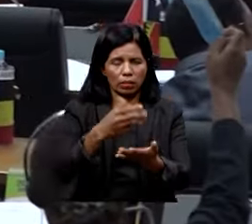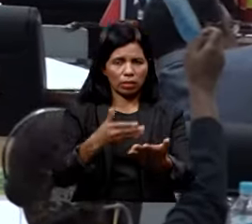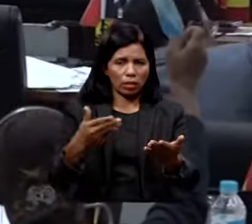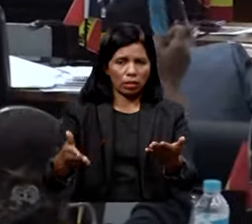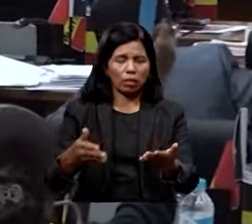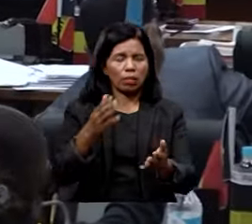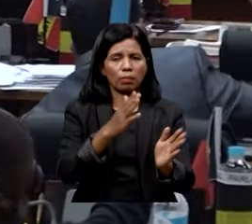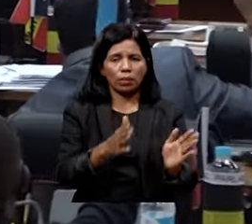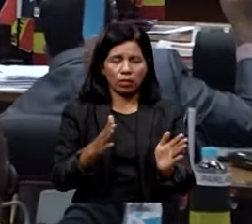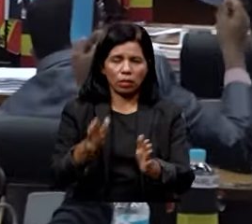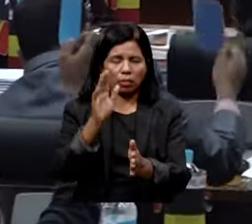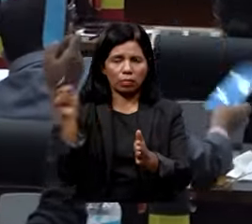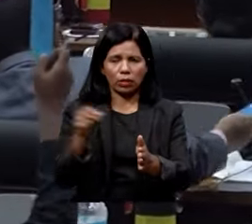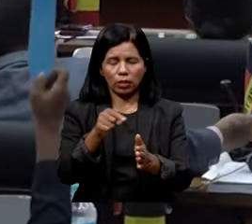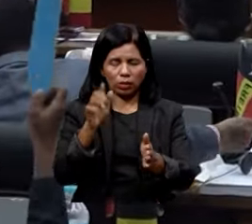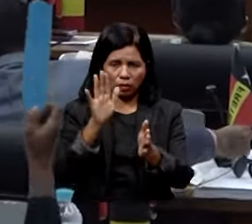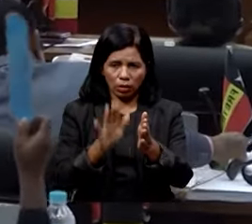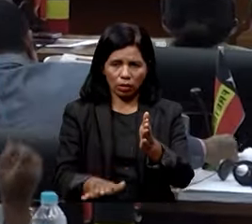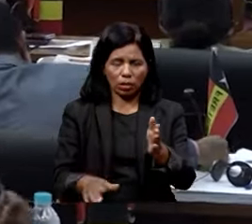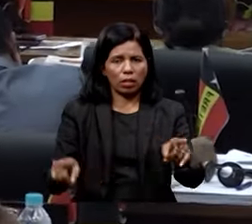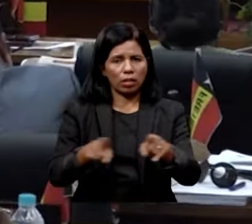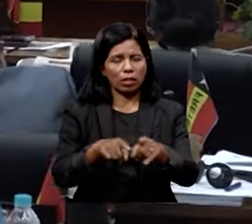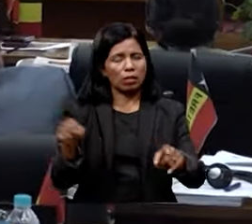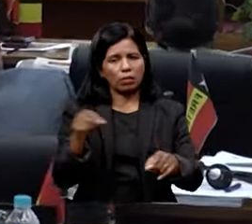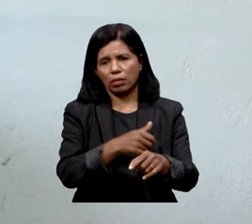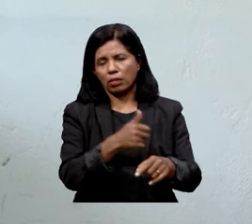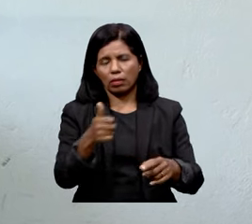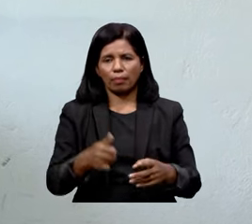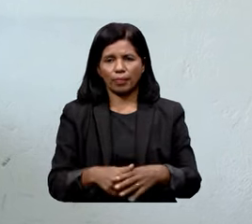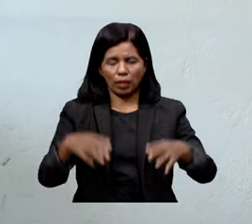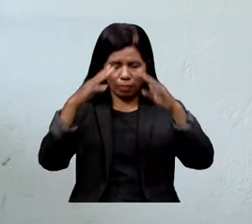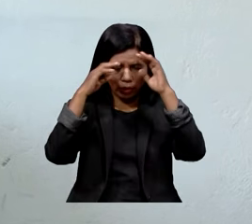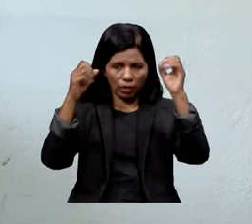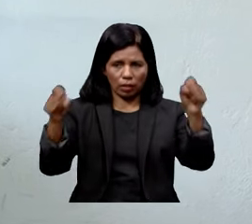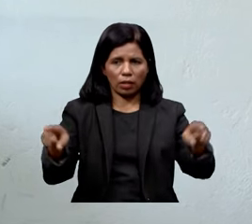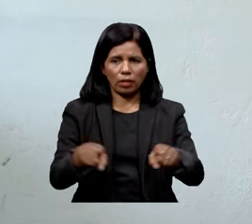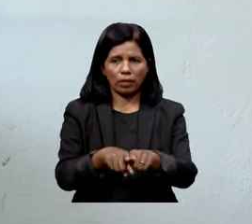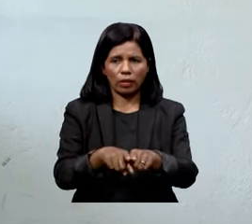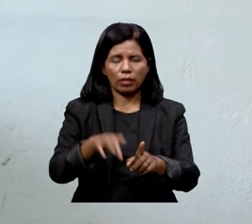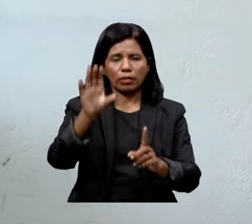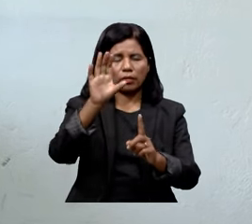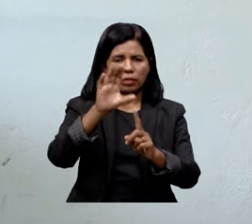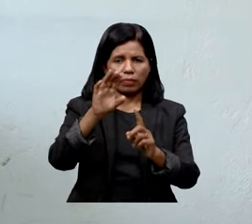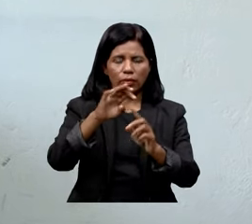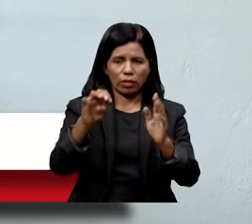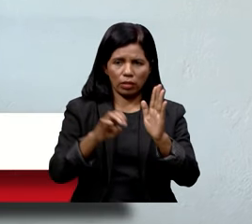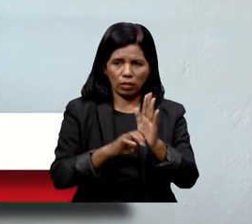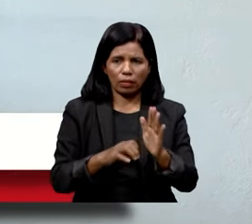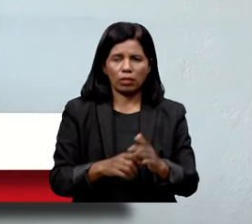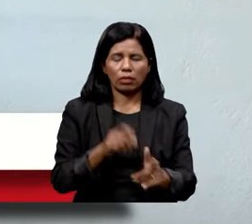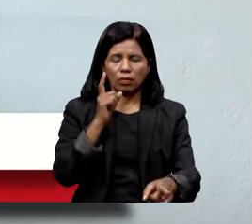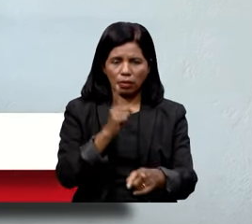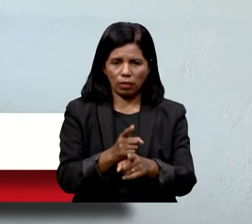Sira, procento que compara ao setor Siracelo. Presidente da República, saluda Sefe Estado,